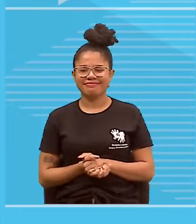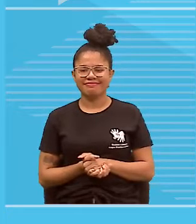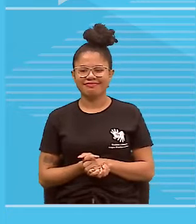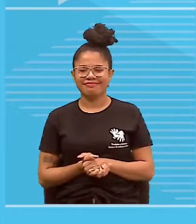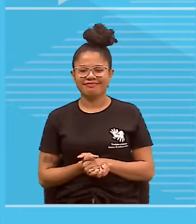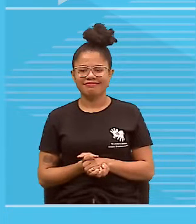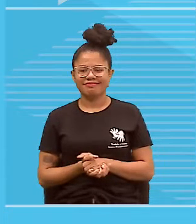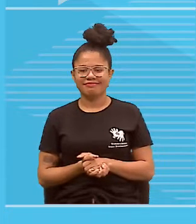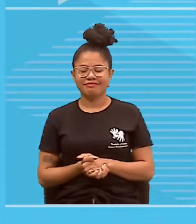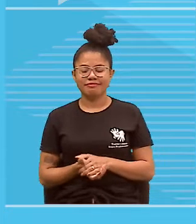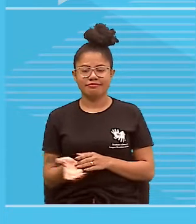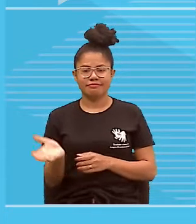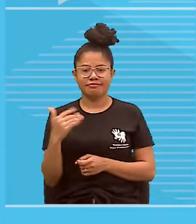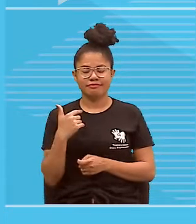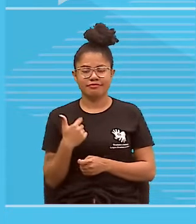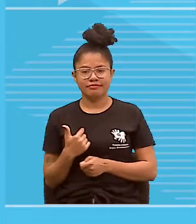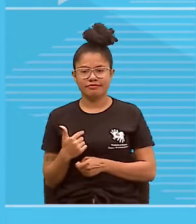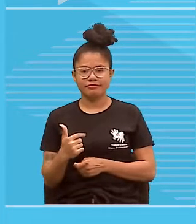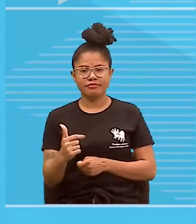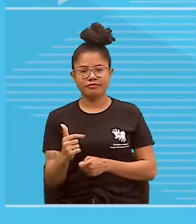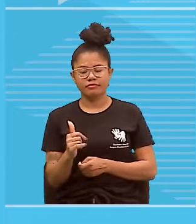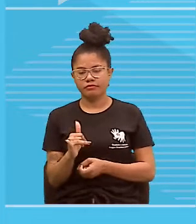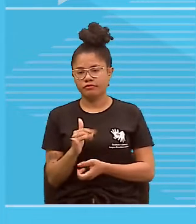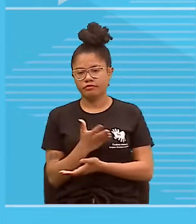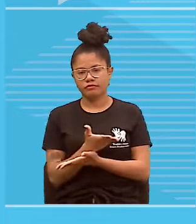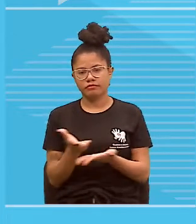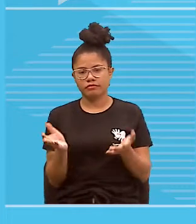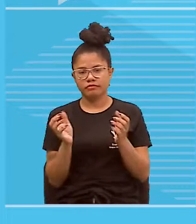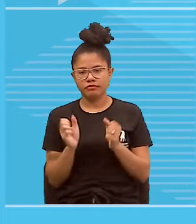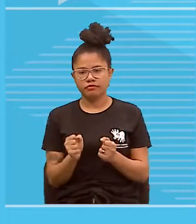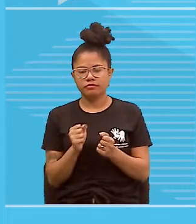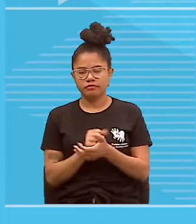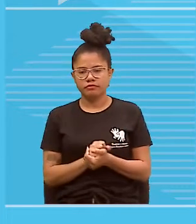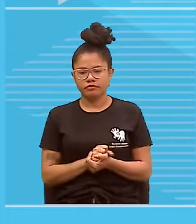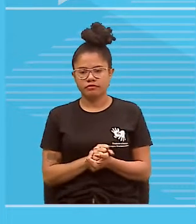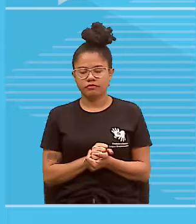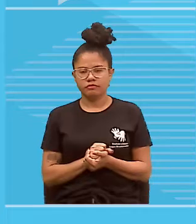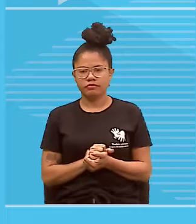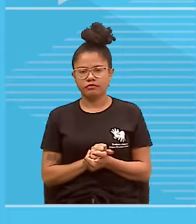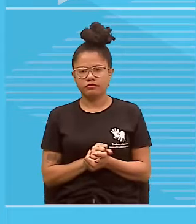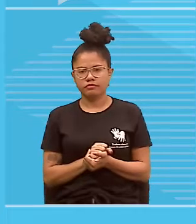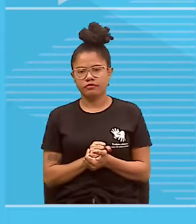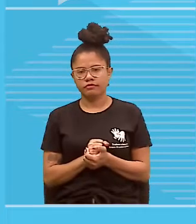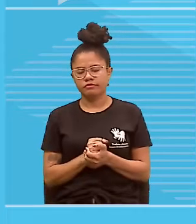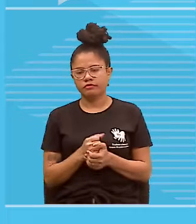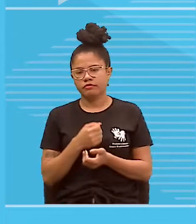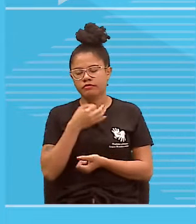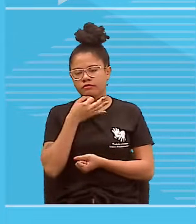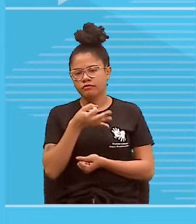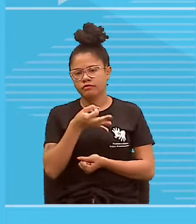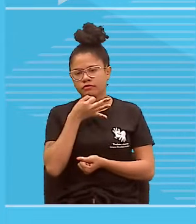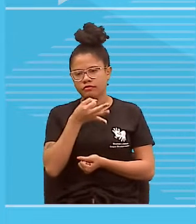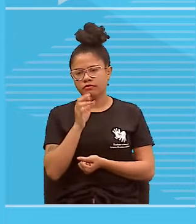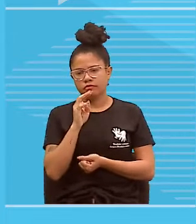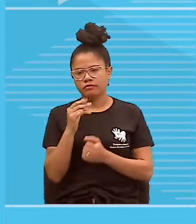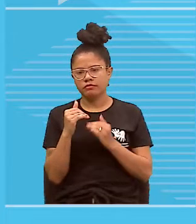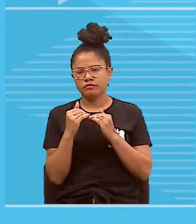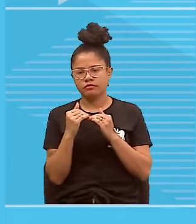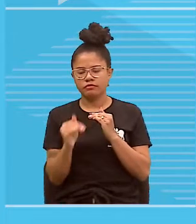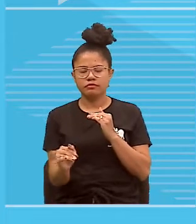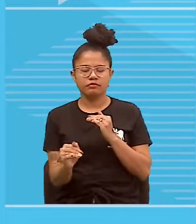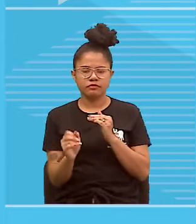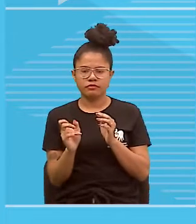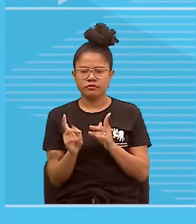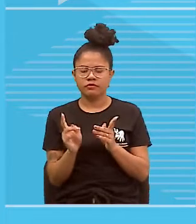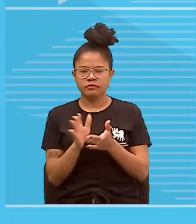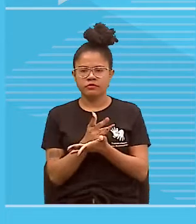seguindo e vocês pessoal fiquem à vontade para comentar para concordar para discordar para trazer né